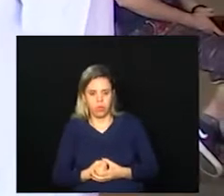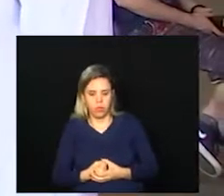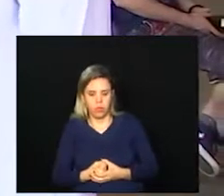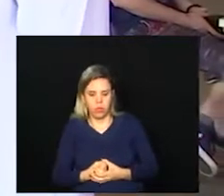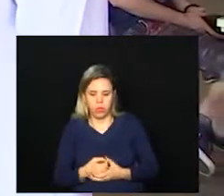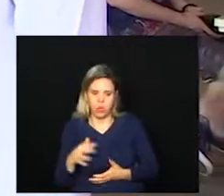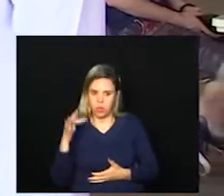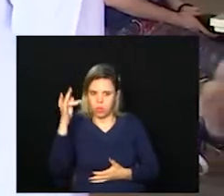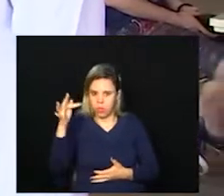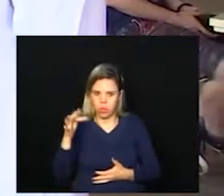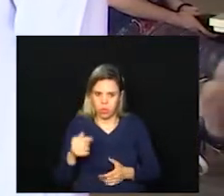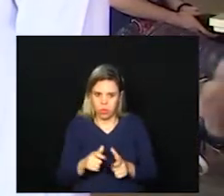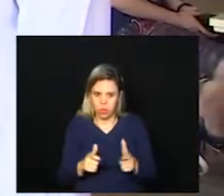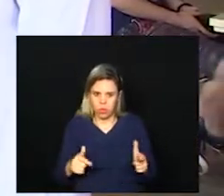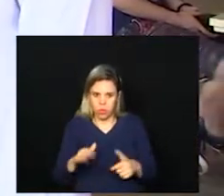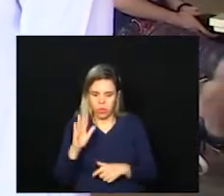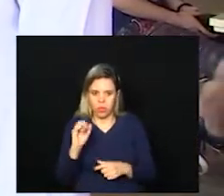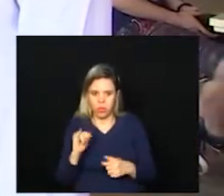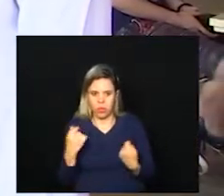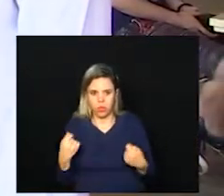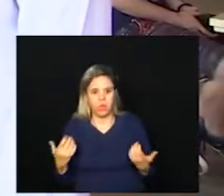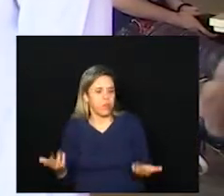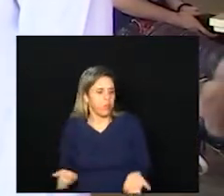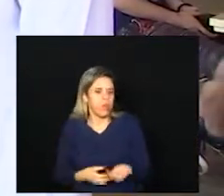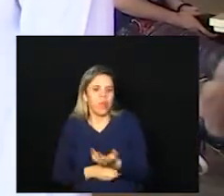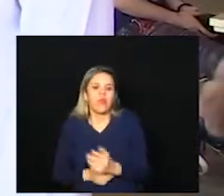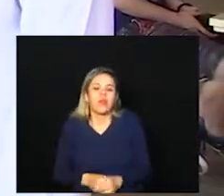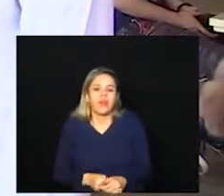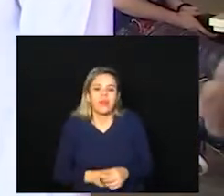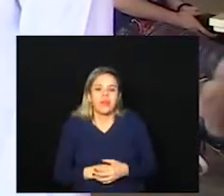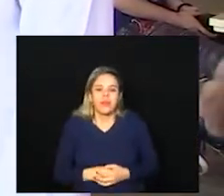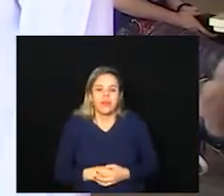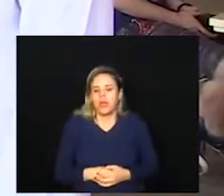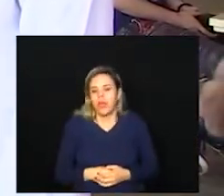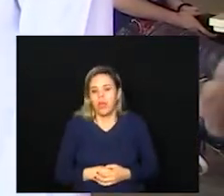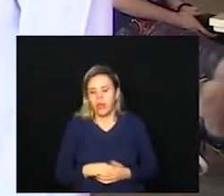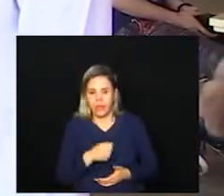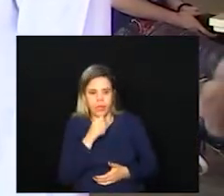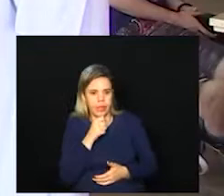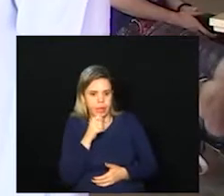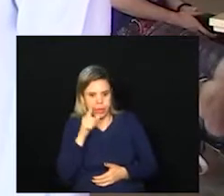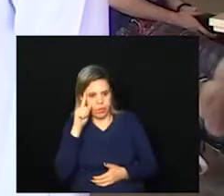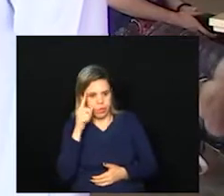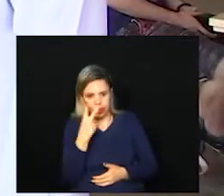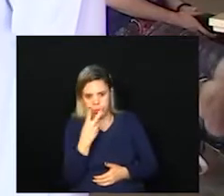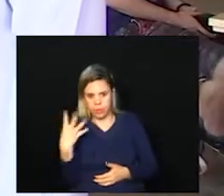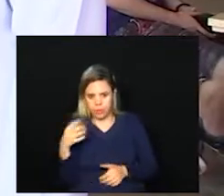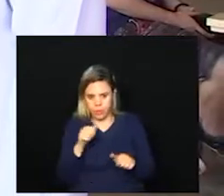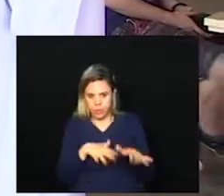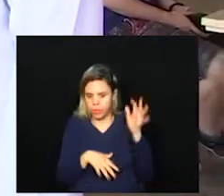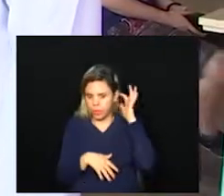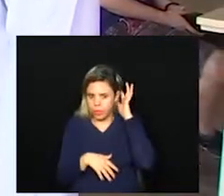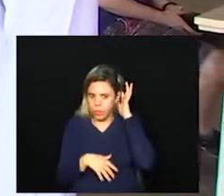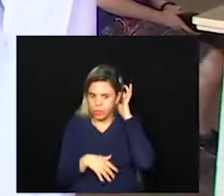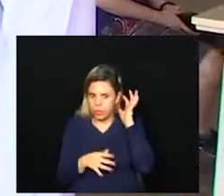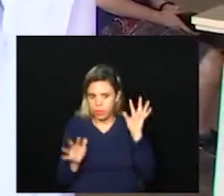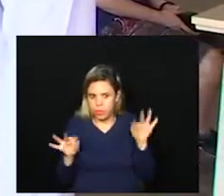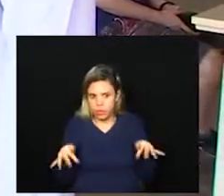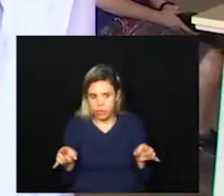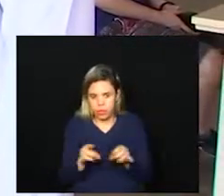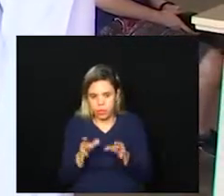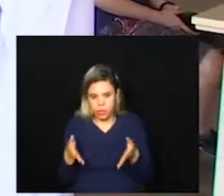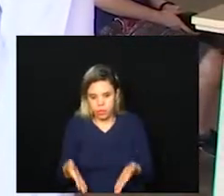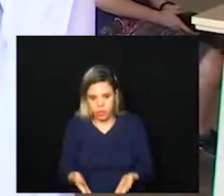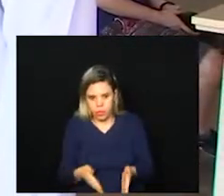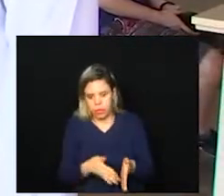para frente, pode ser estendido se for necessário, mas aí vai ser, a princípio, no dia 24 de setembro, é o encerramento dessa